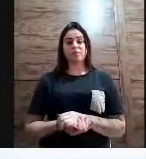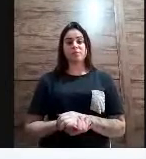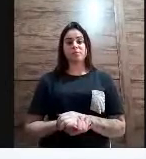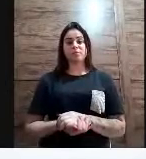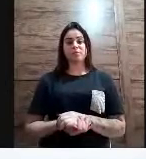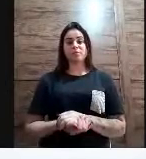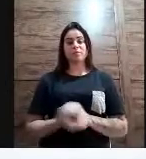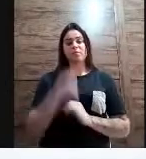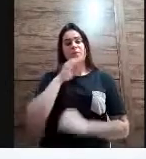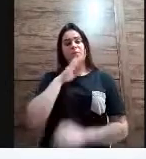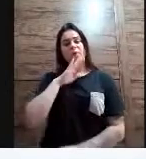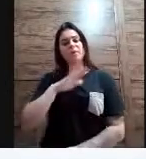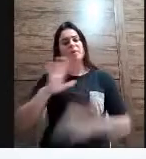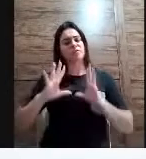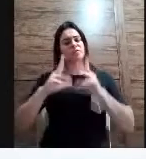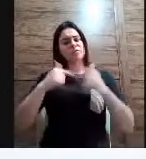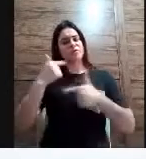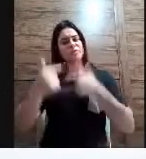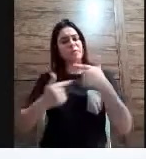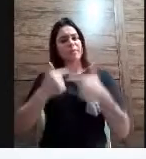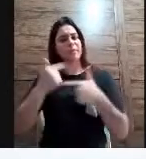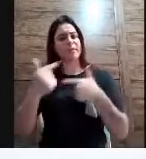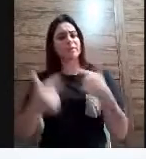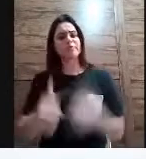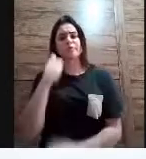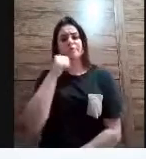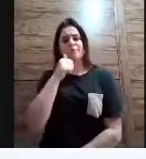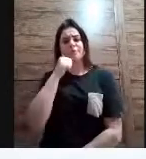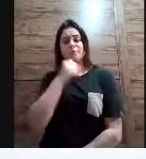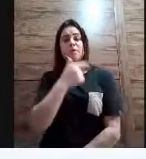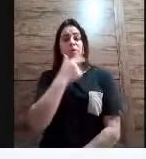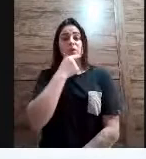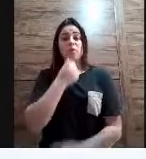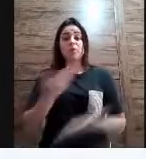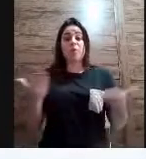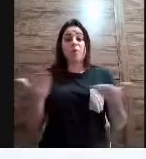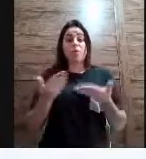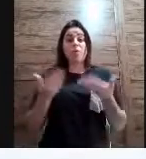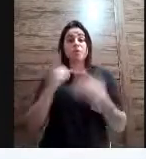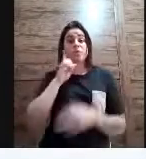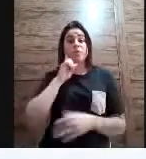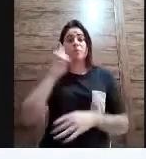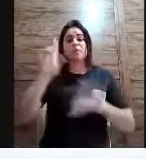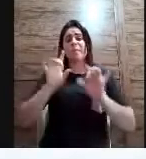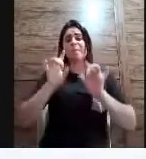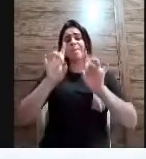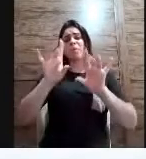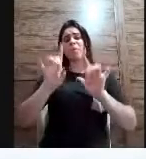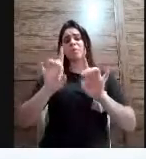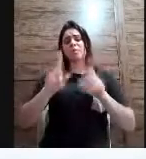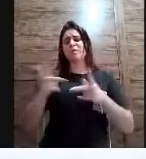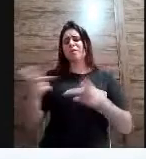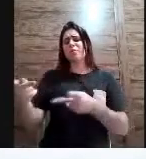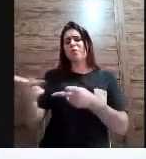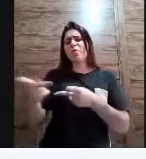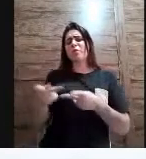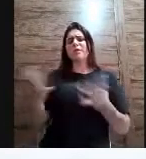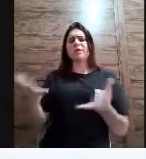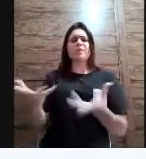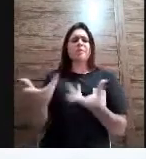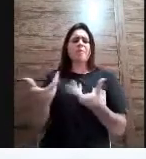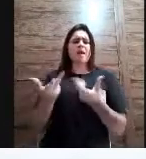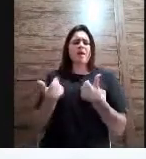Boa tarde, trabalhadoras e trabalhadores. Nós hoje temos a honra aqui de contar com a presença da doutora Silvia